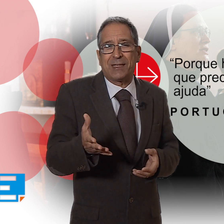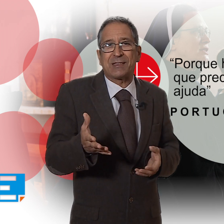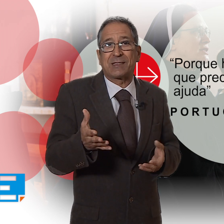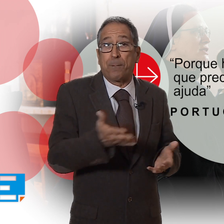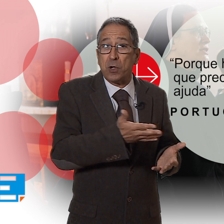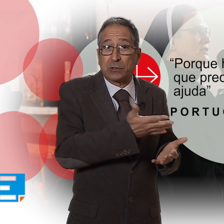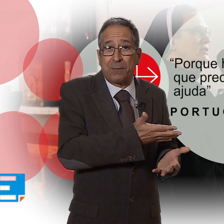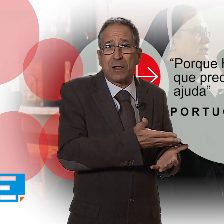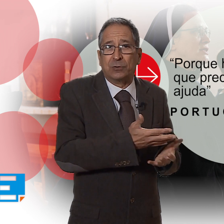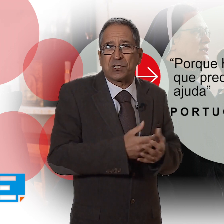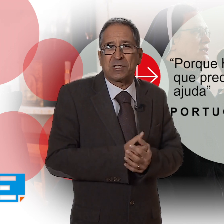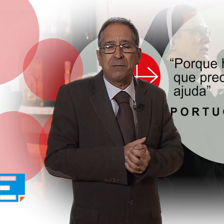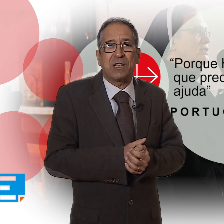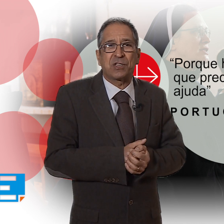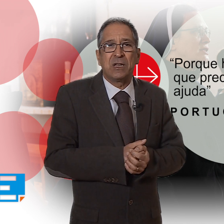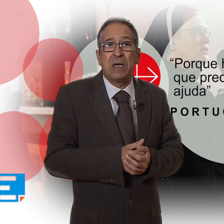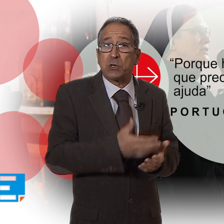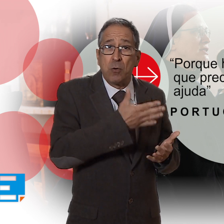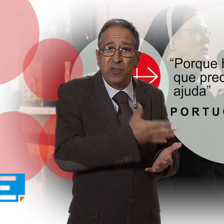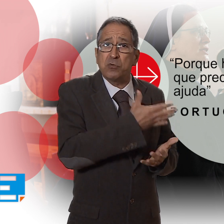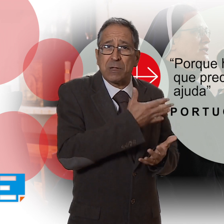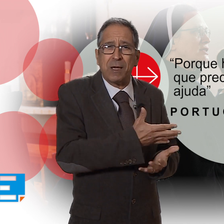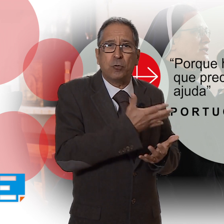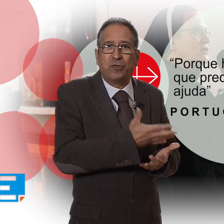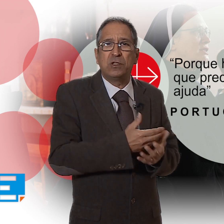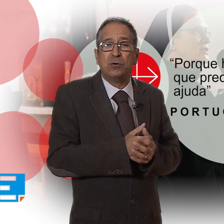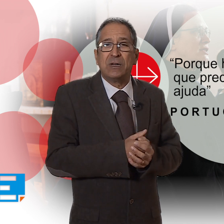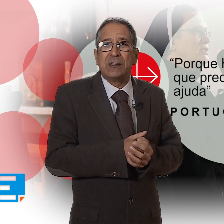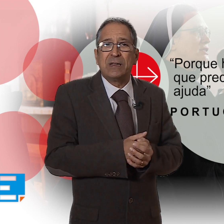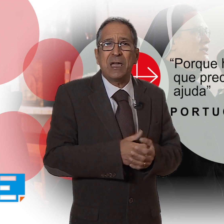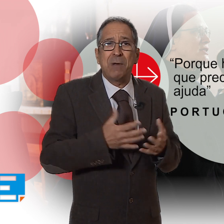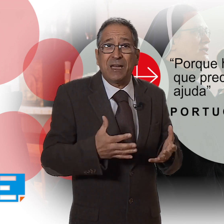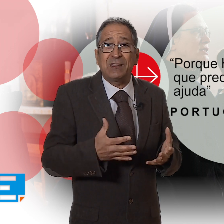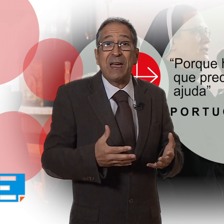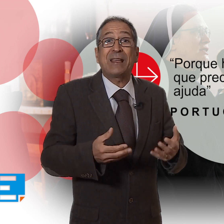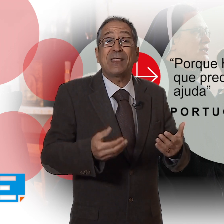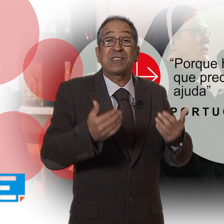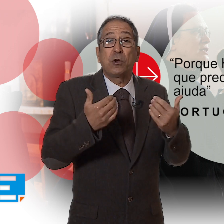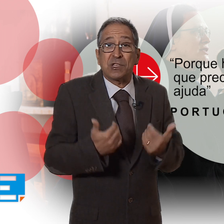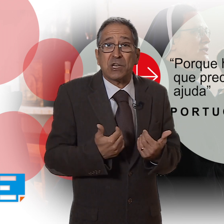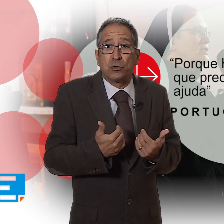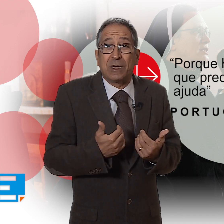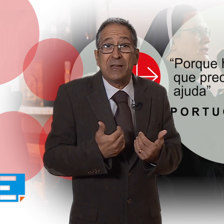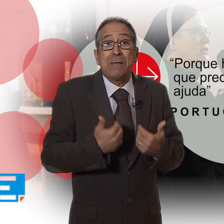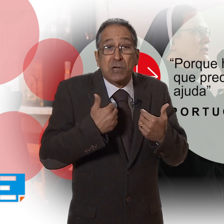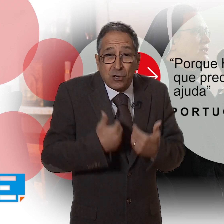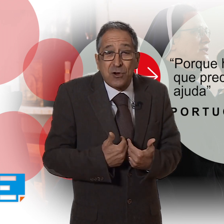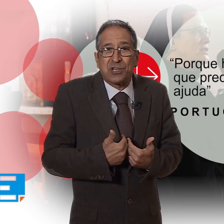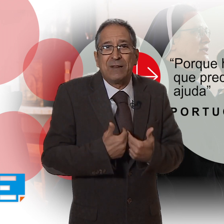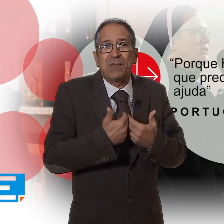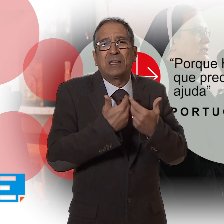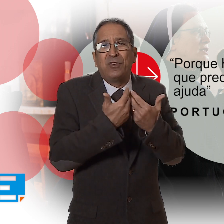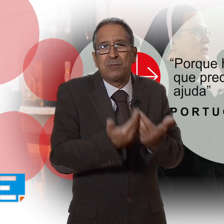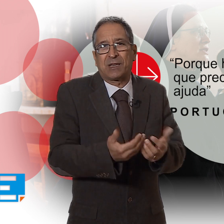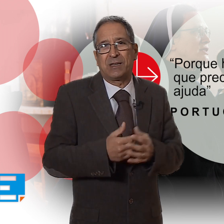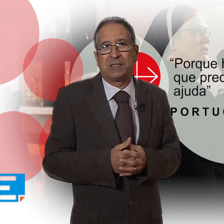Fundação AIS apoia o trabalho destas irmãs, mas como vimos também no vídeo, a irmã Rita agradece a nossa ajuda, mas nós